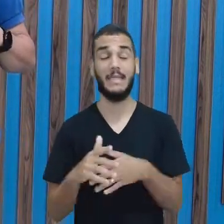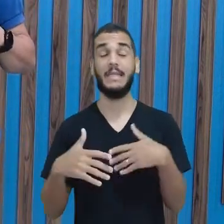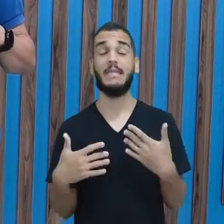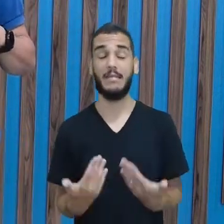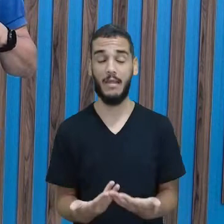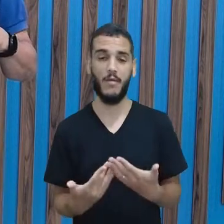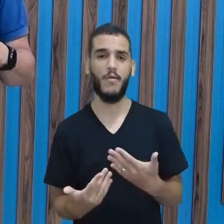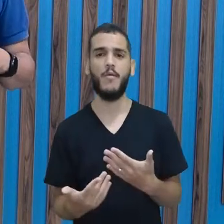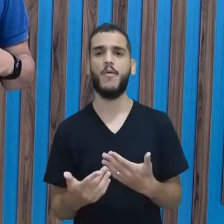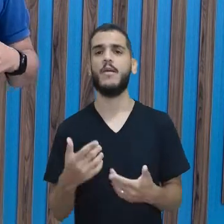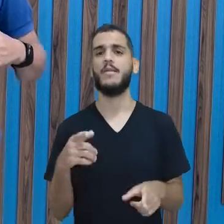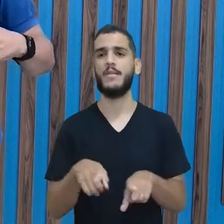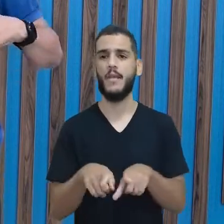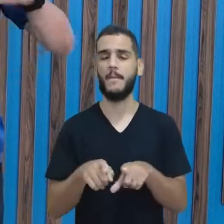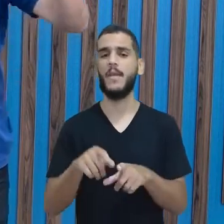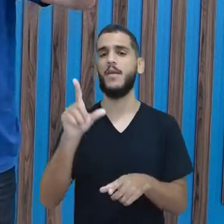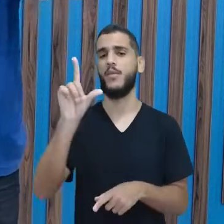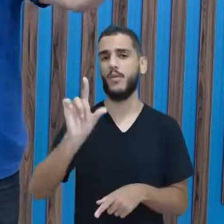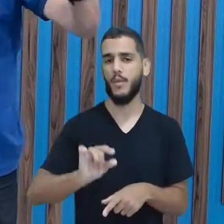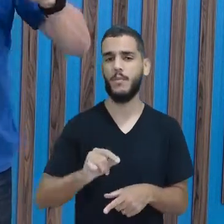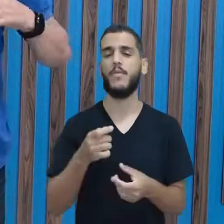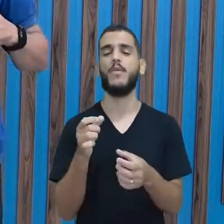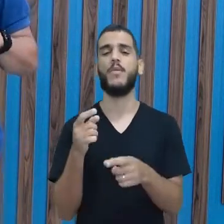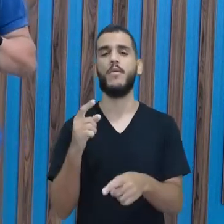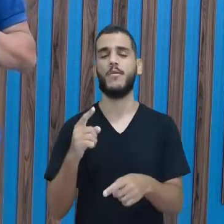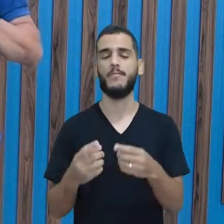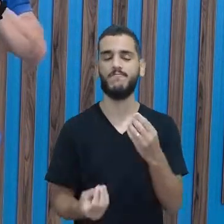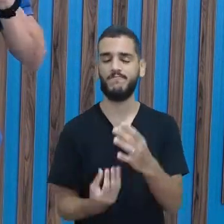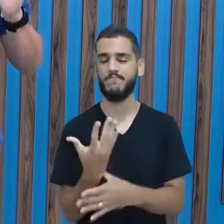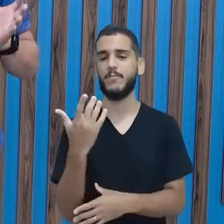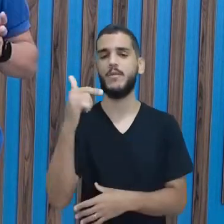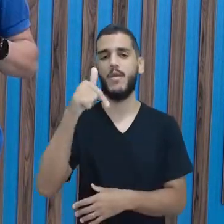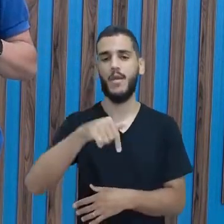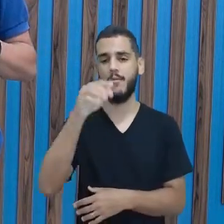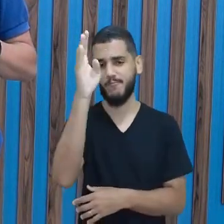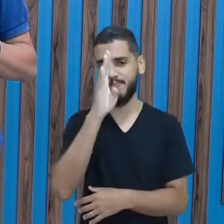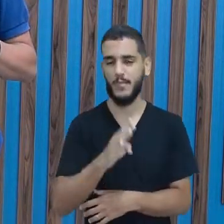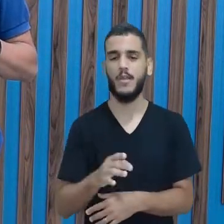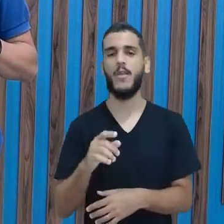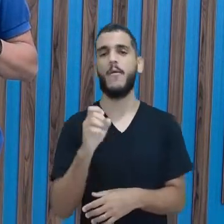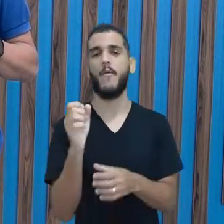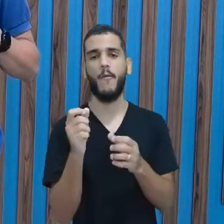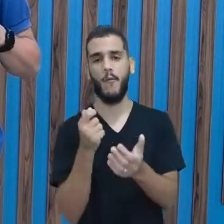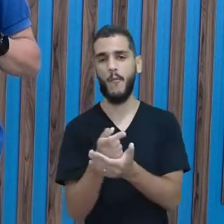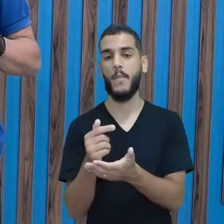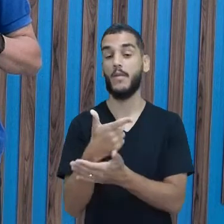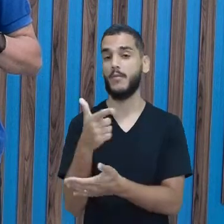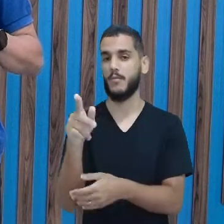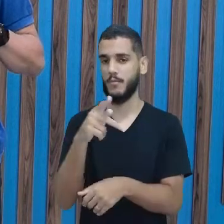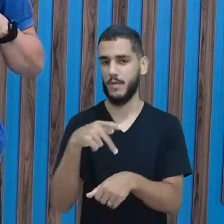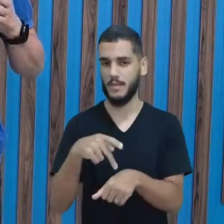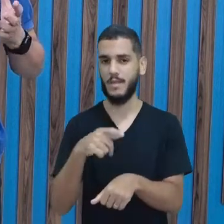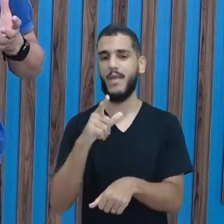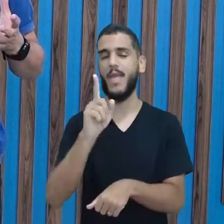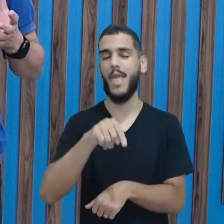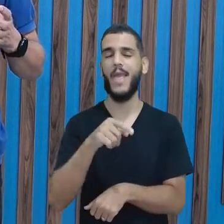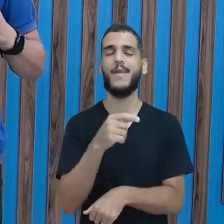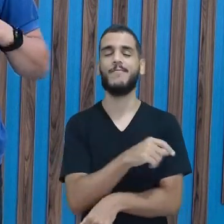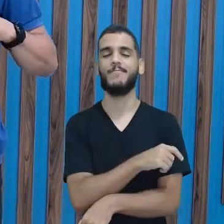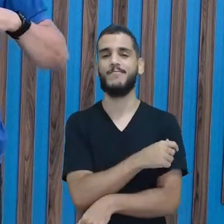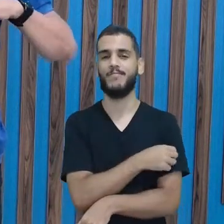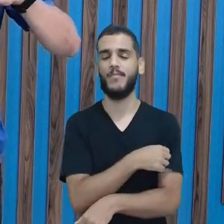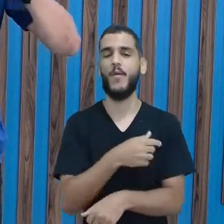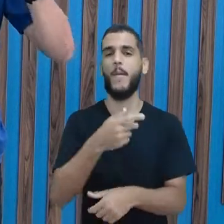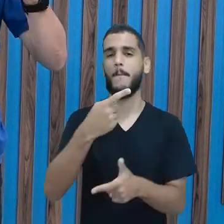você diminui a sua produção interna para comprar o de lá. Então é um jogo complicado. E aí a globalização,